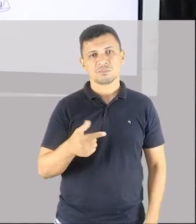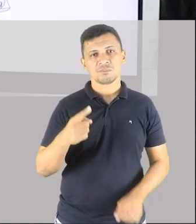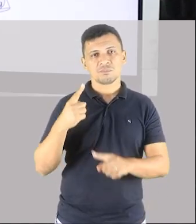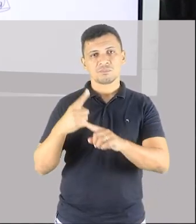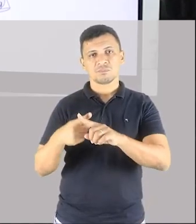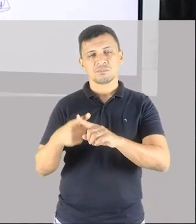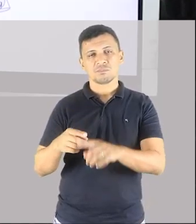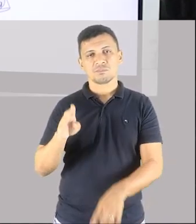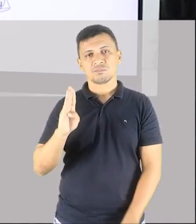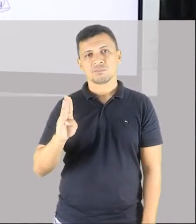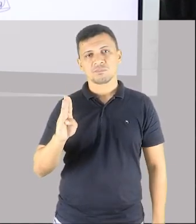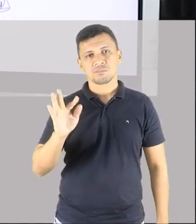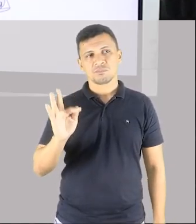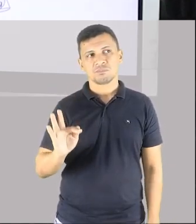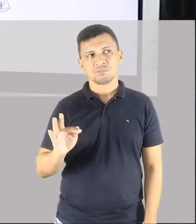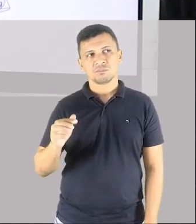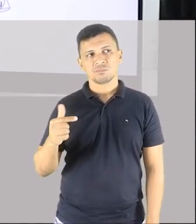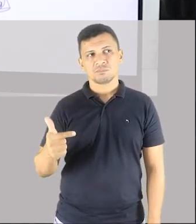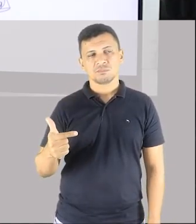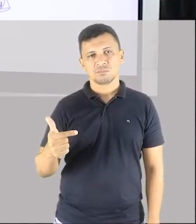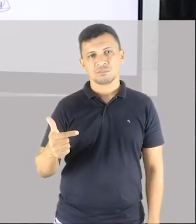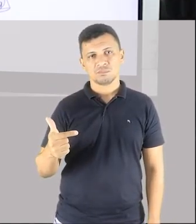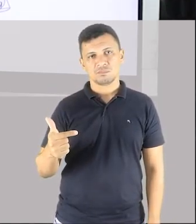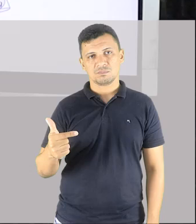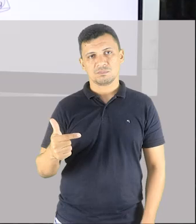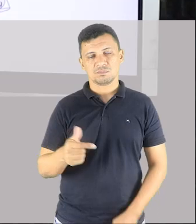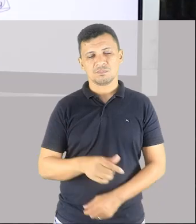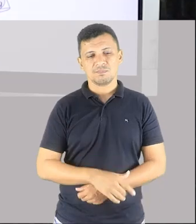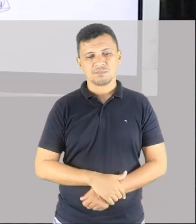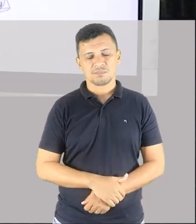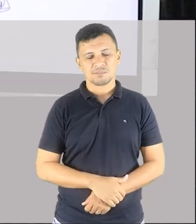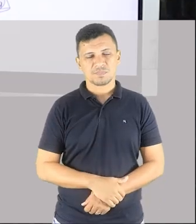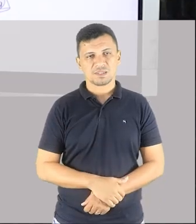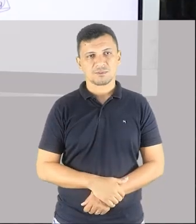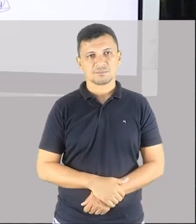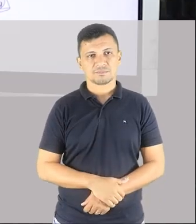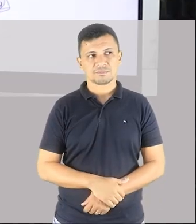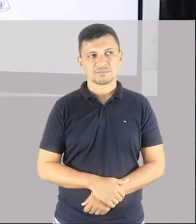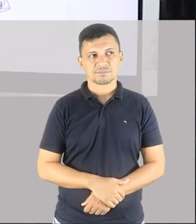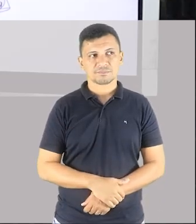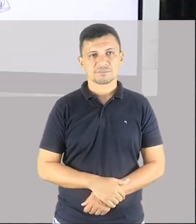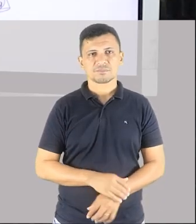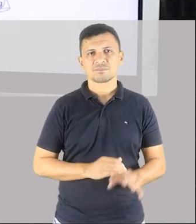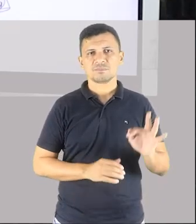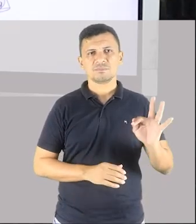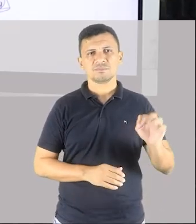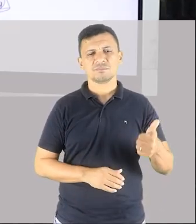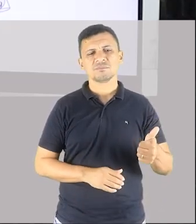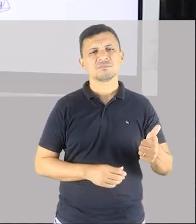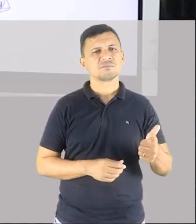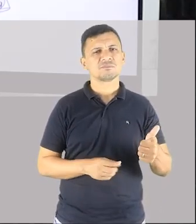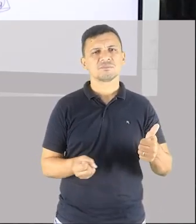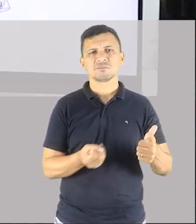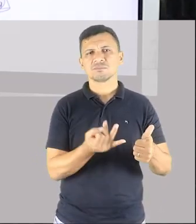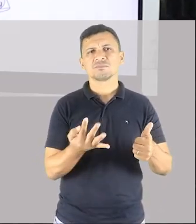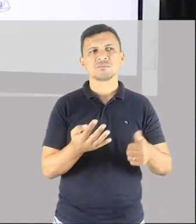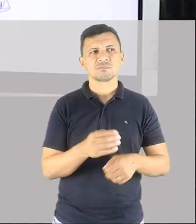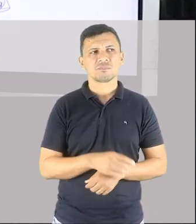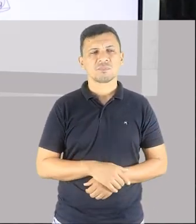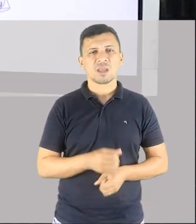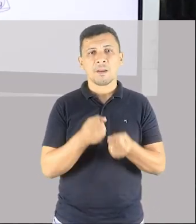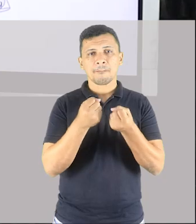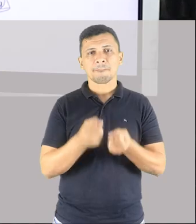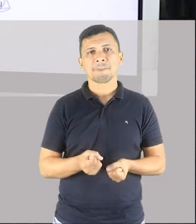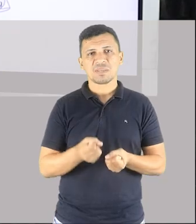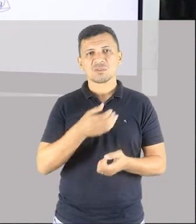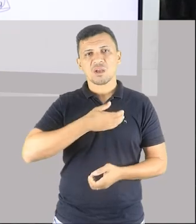vezes o braço da força 2. Né? Como eu falei anteriormente. Quem é a força 1? É o peso da fruta que eu quero